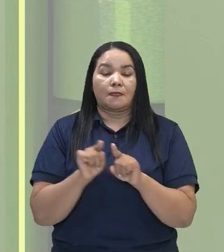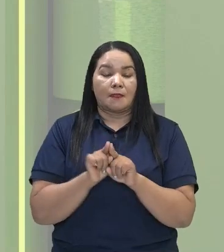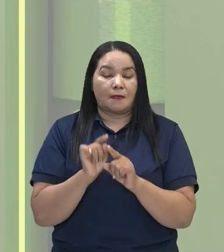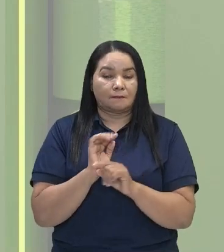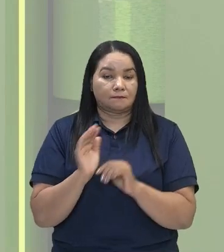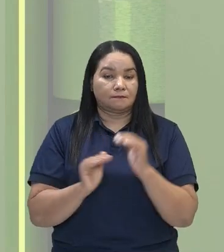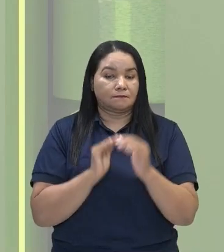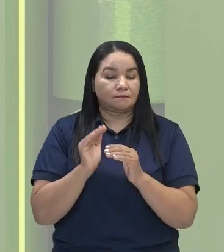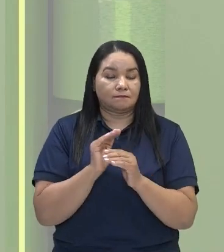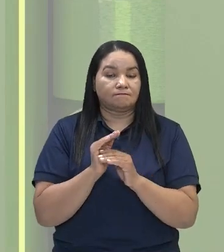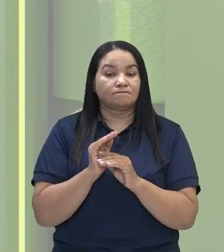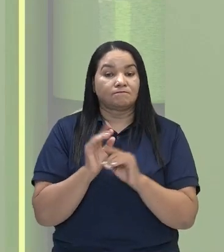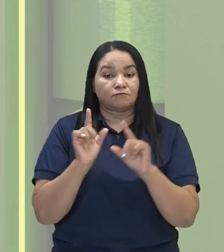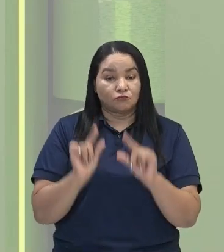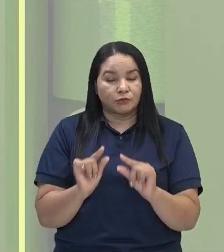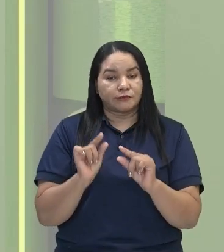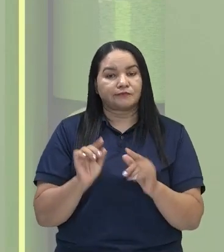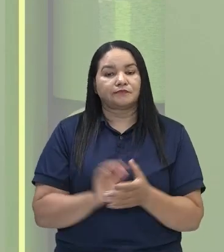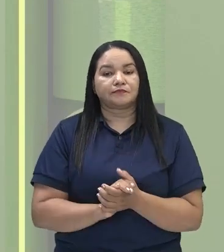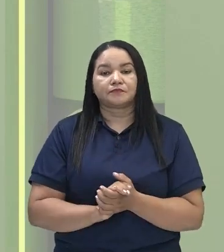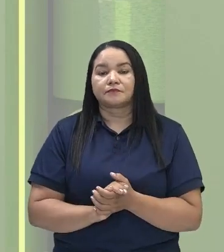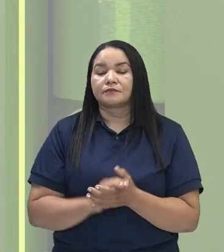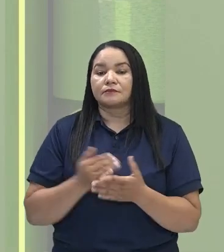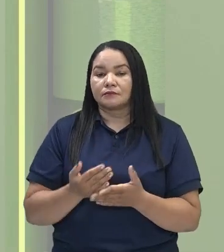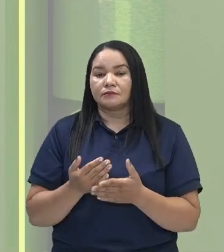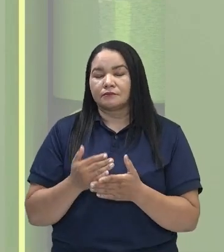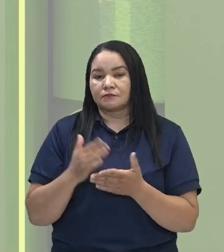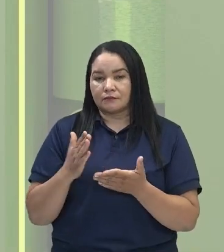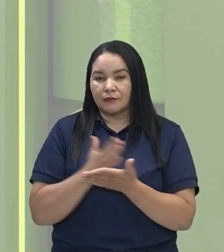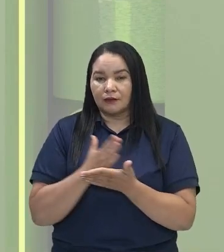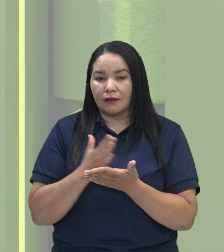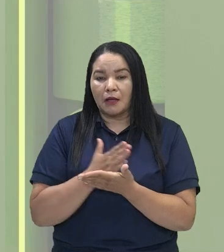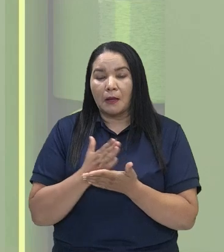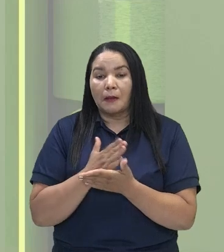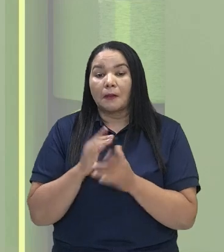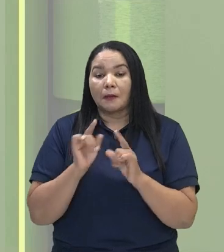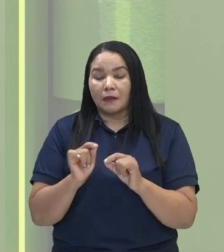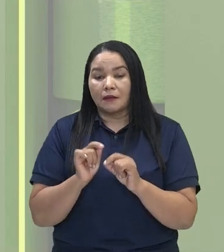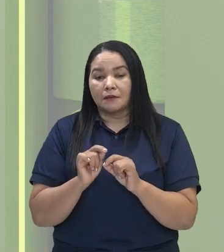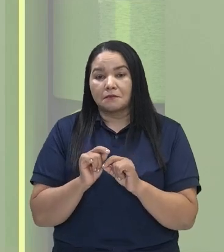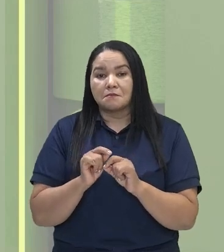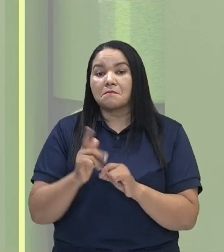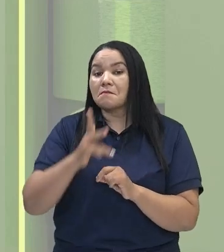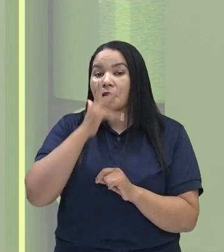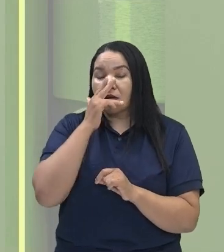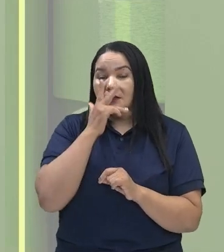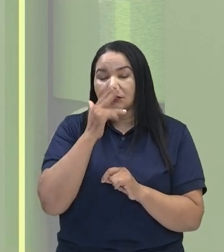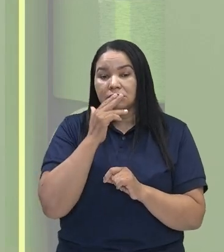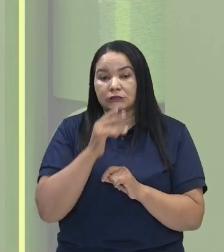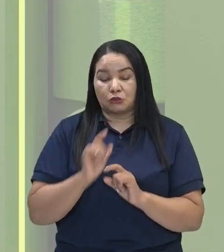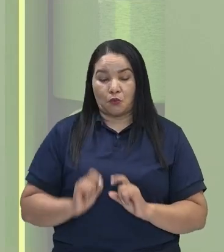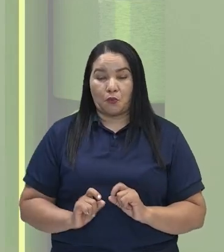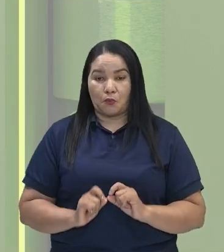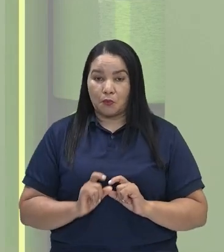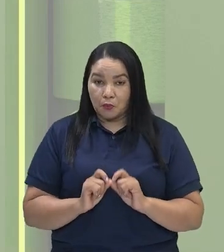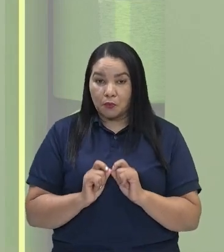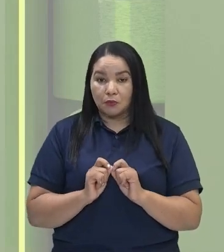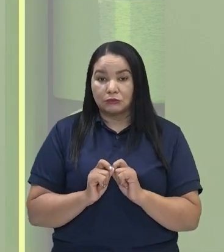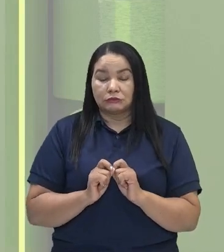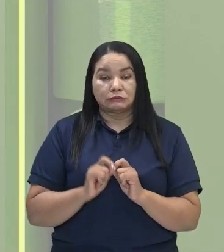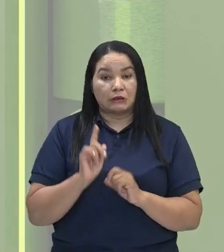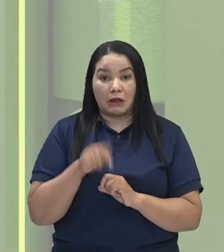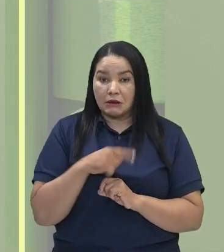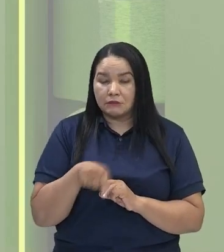câncer. Certo? É quase como se a gente eliminasse o câncer de colo de